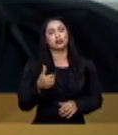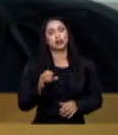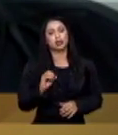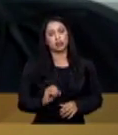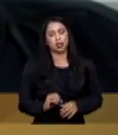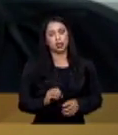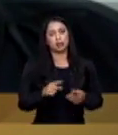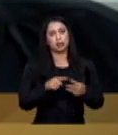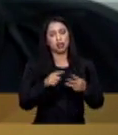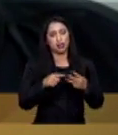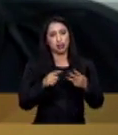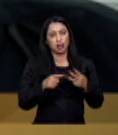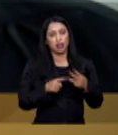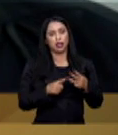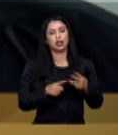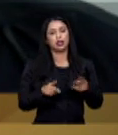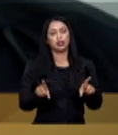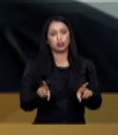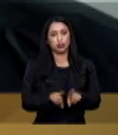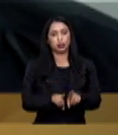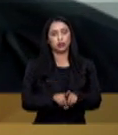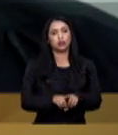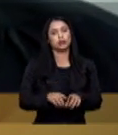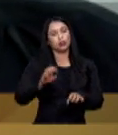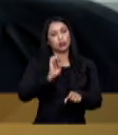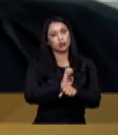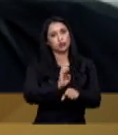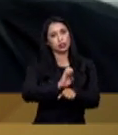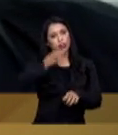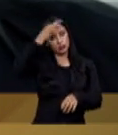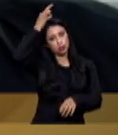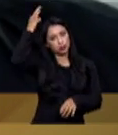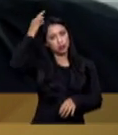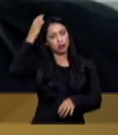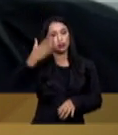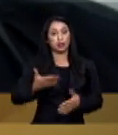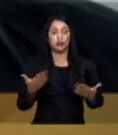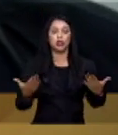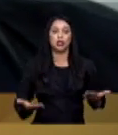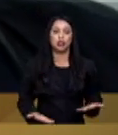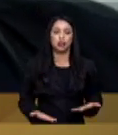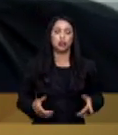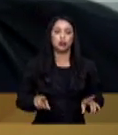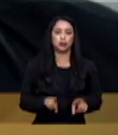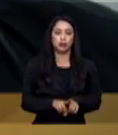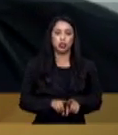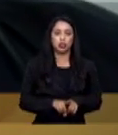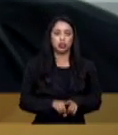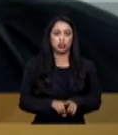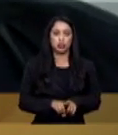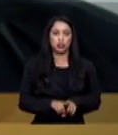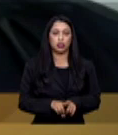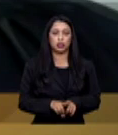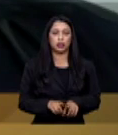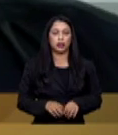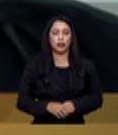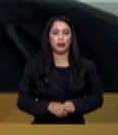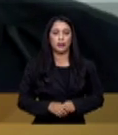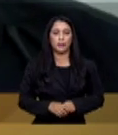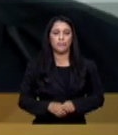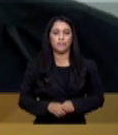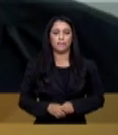Complementar 772, de 2014, ambos do Estado do Espírito Santo. Todavia, senhor presidente, em razão